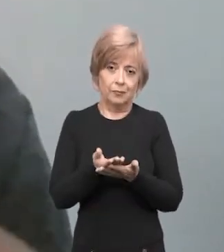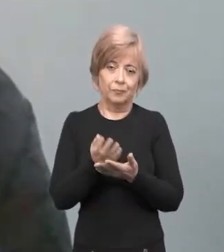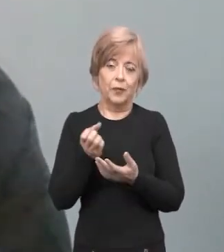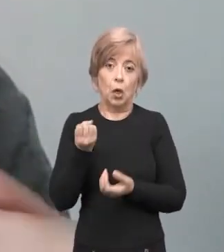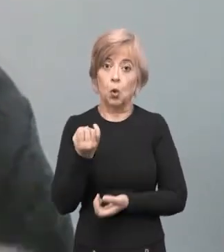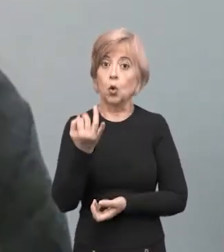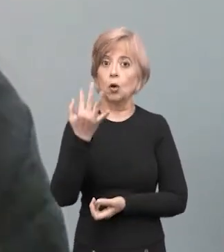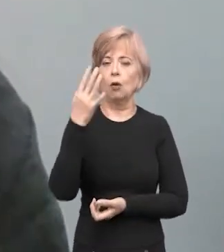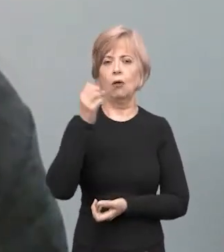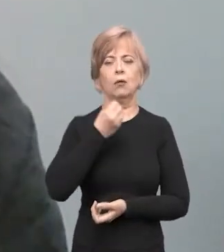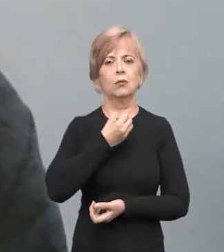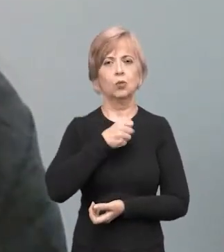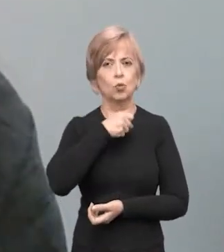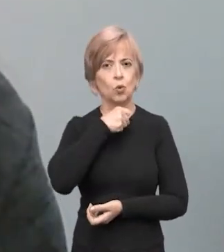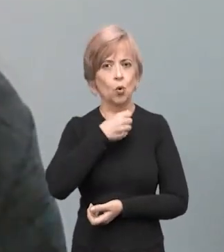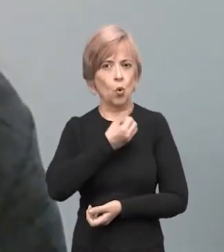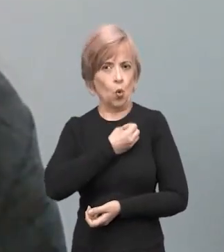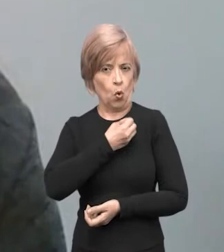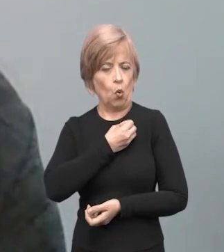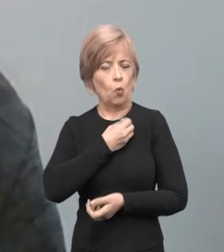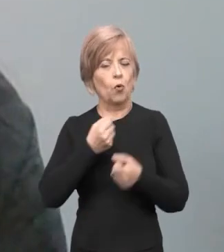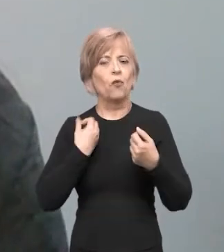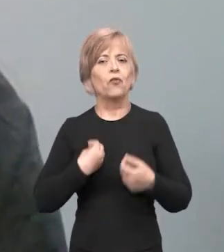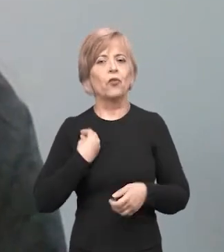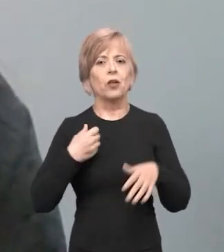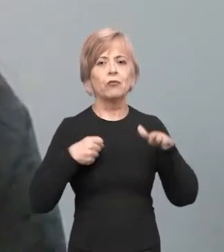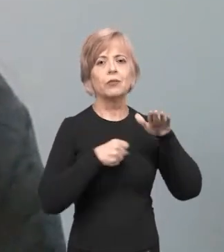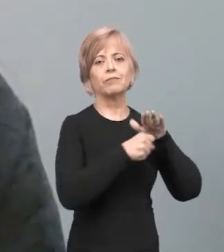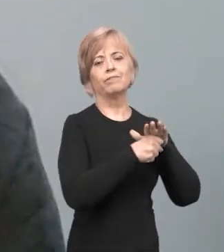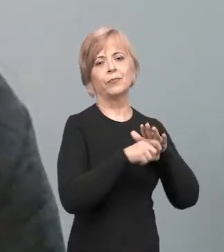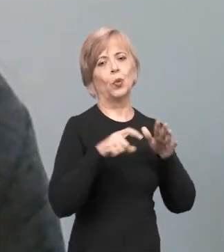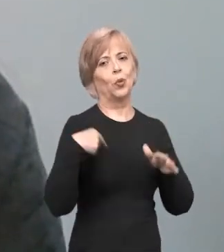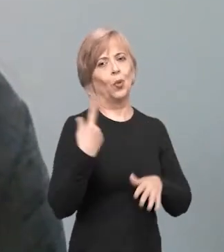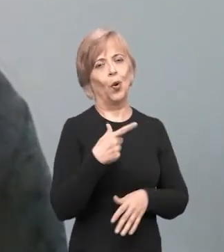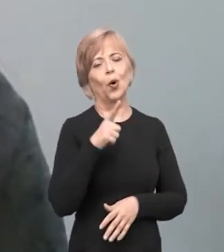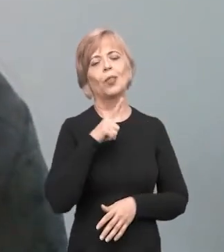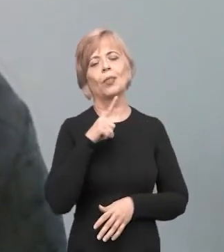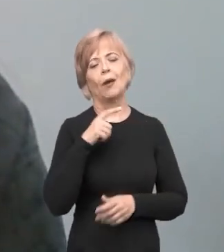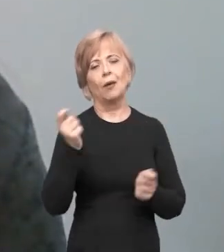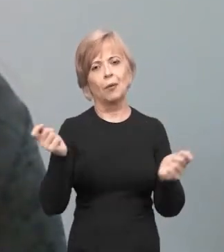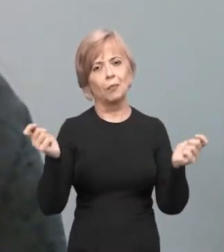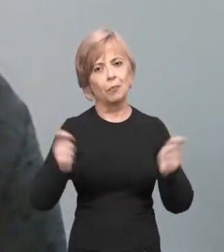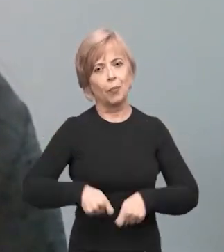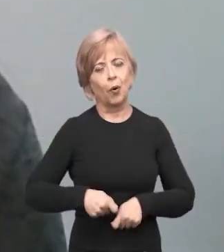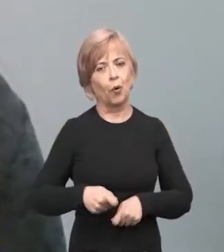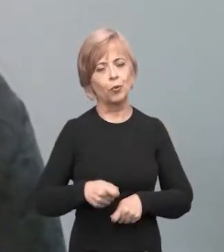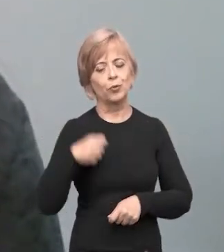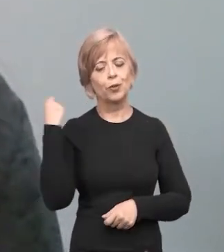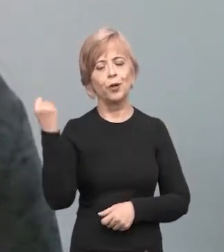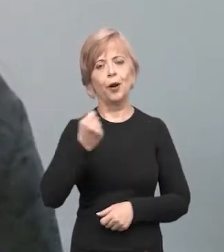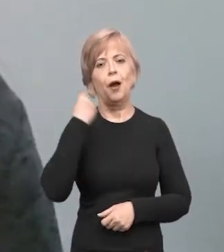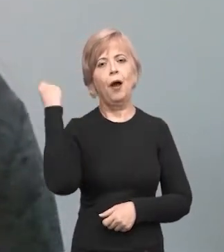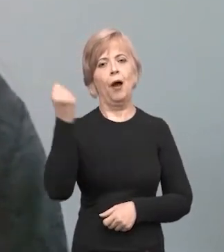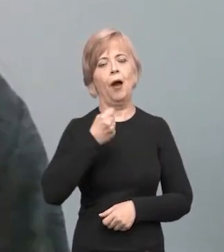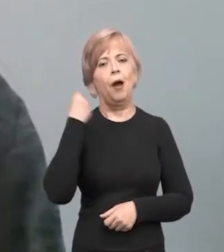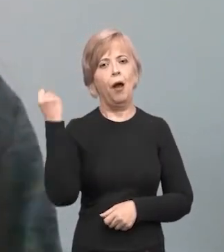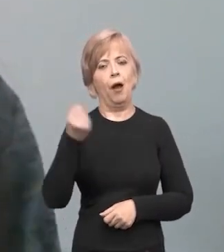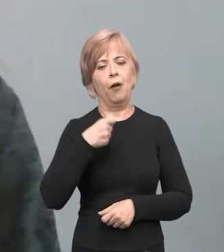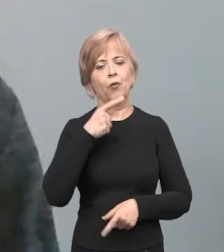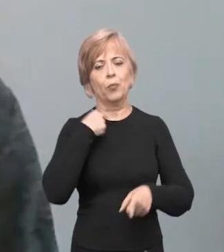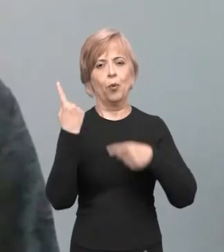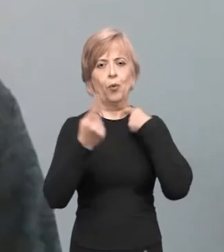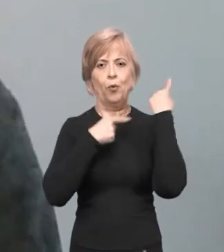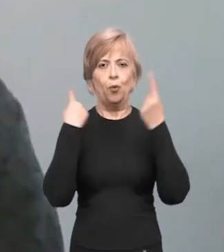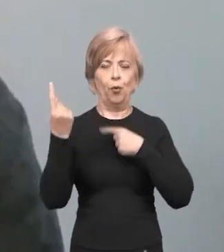é o grande número de pessoas que residem nessas instituições, nós teríamos a possibilidade do agravamento da doença e